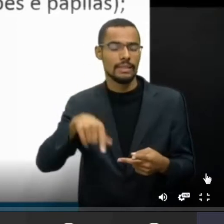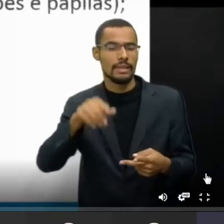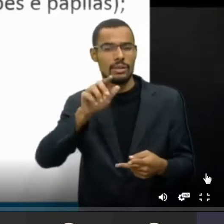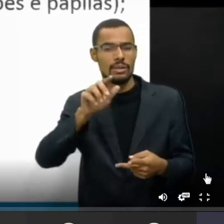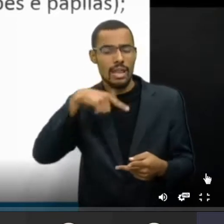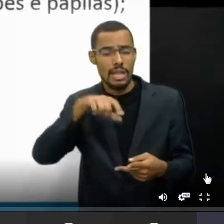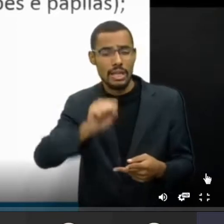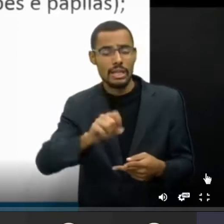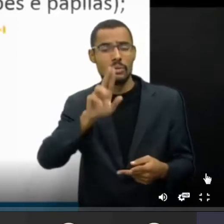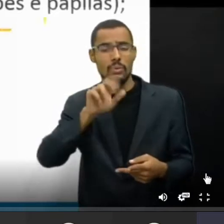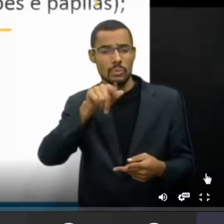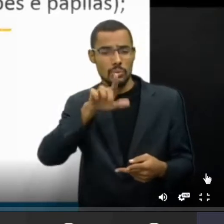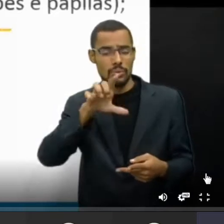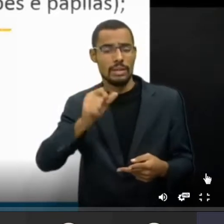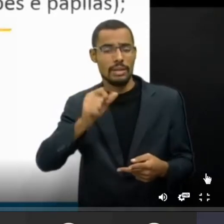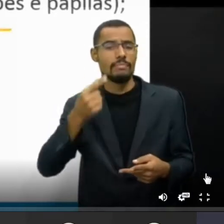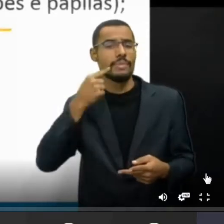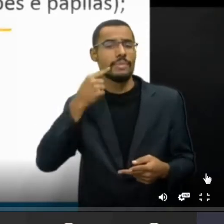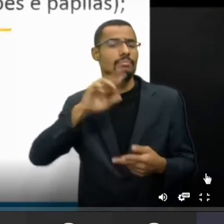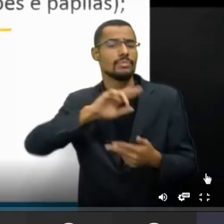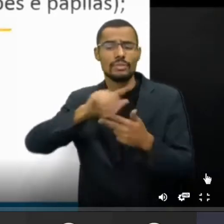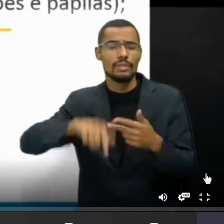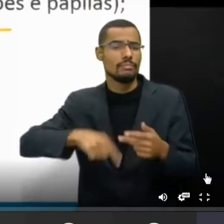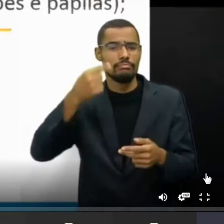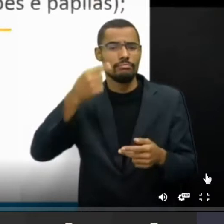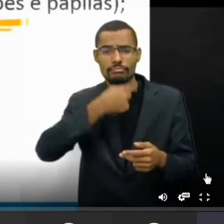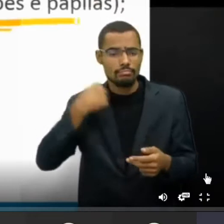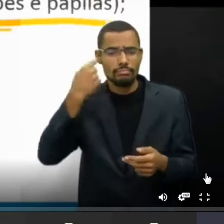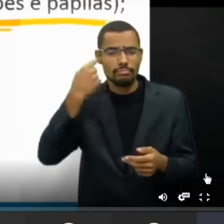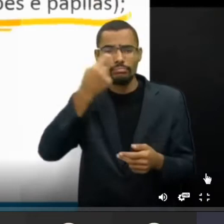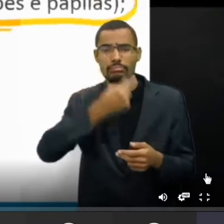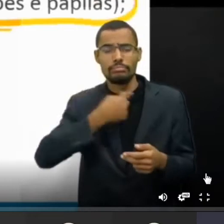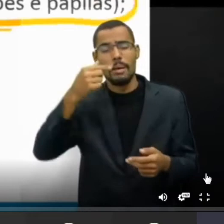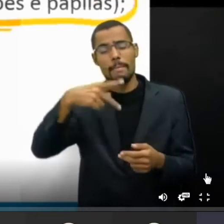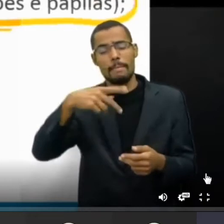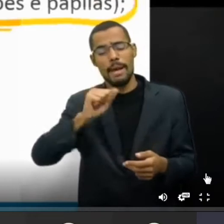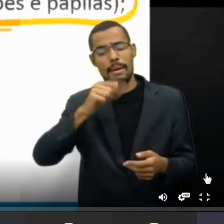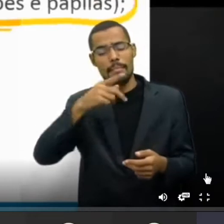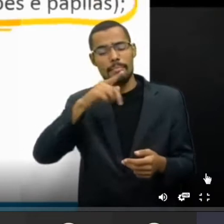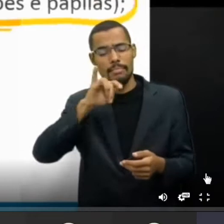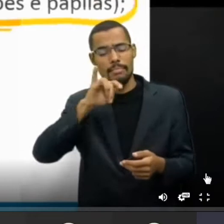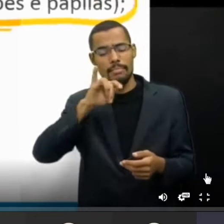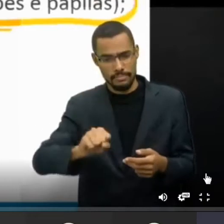a língua, onde nós temos as diferentes regiões e papilas